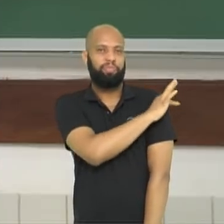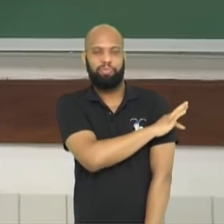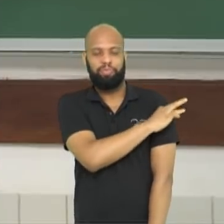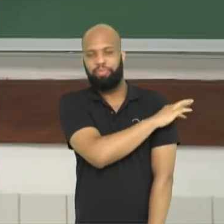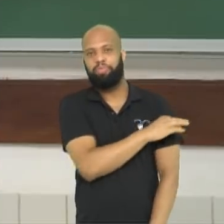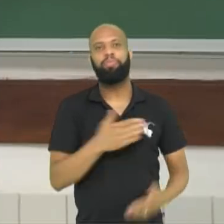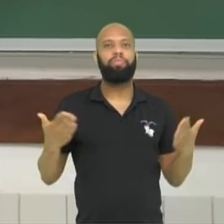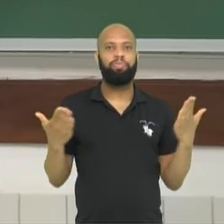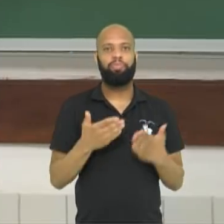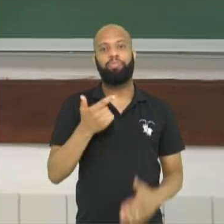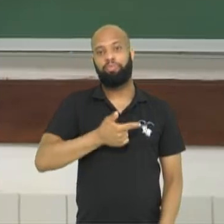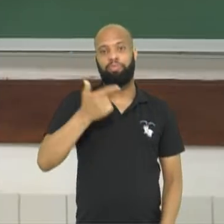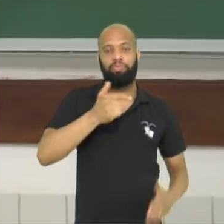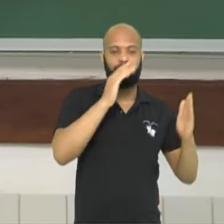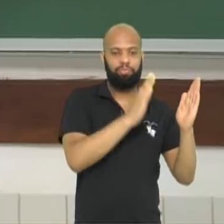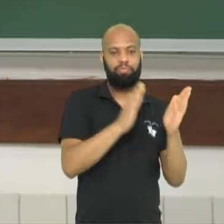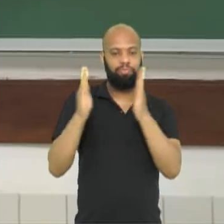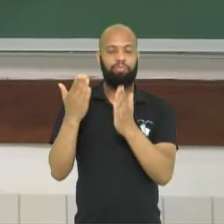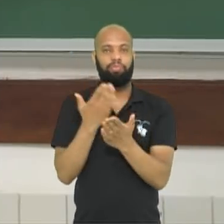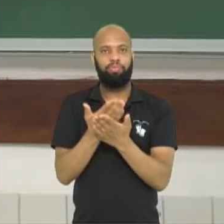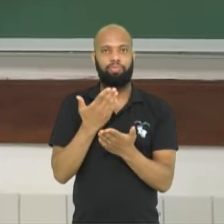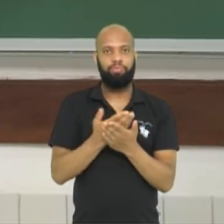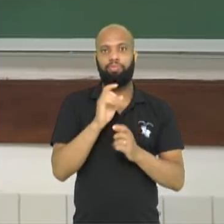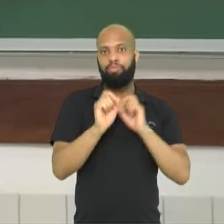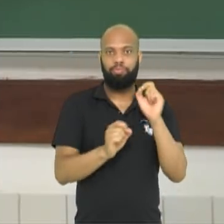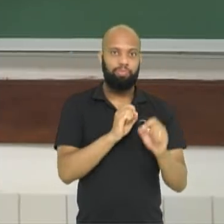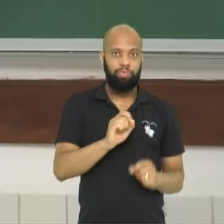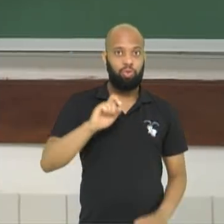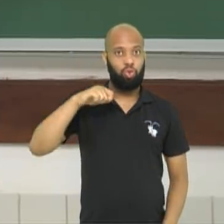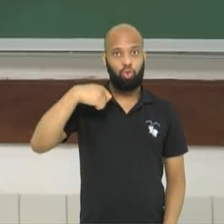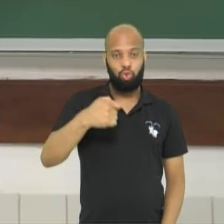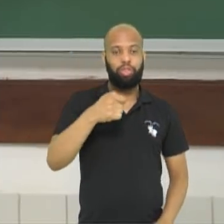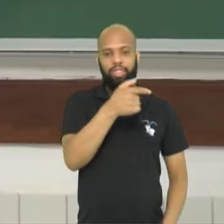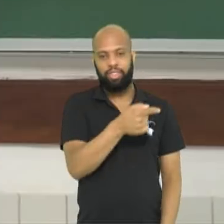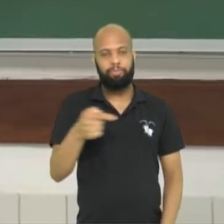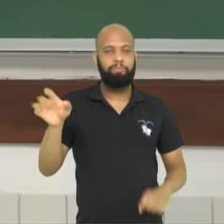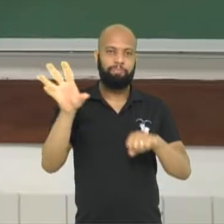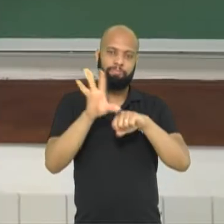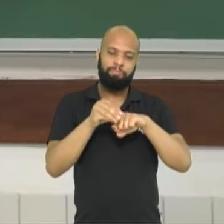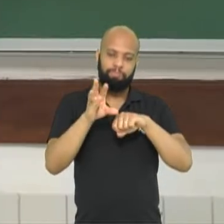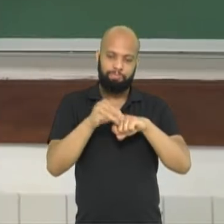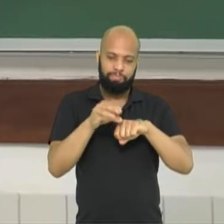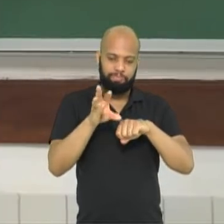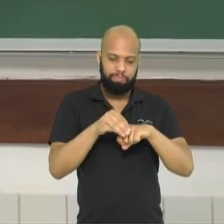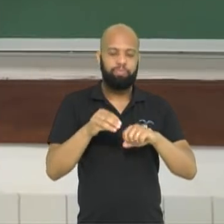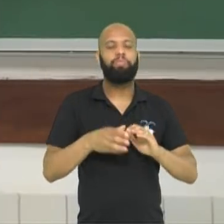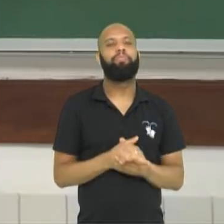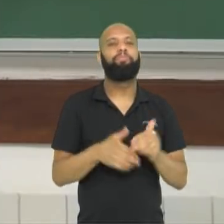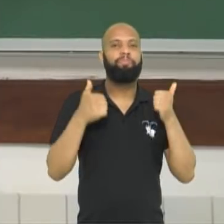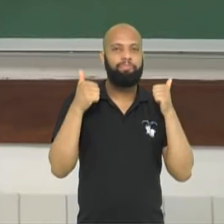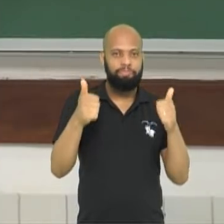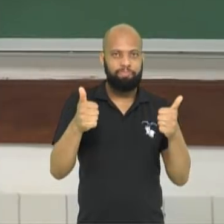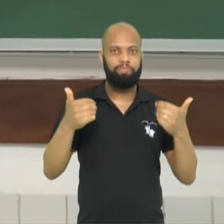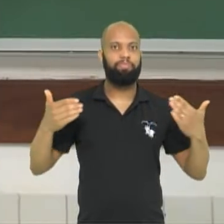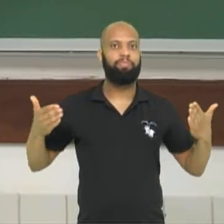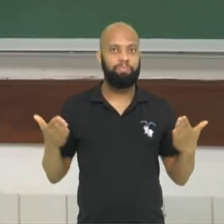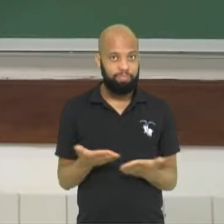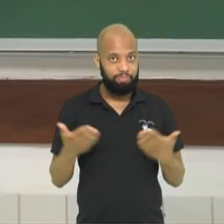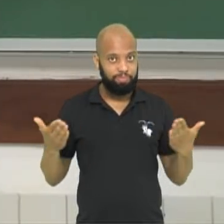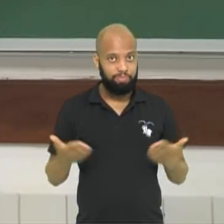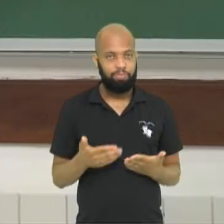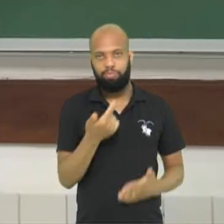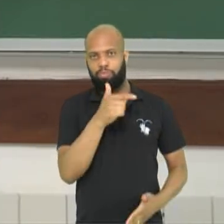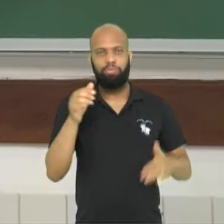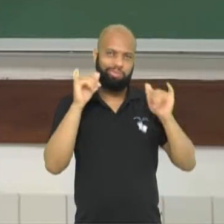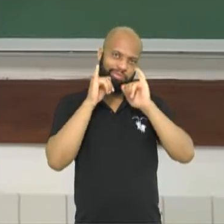fundamental. Hoje é a segunda parte da nossa aula da programação da Semana do Conhecimento, beleza? Então hoje não teremos os